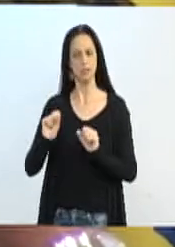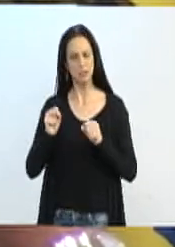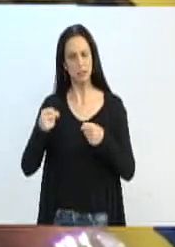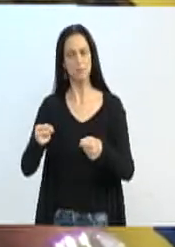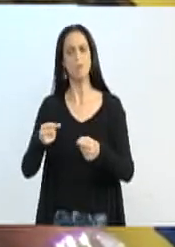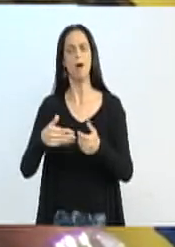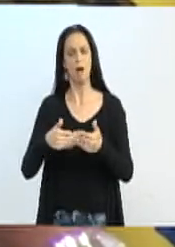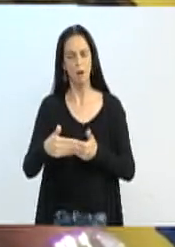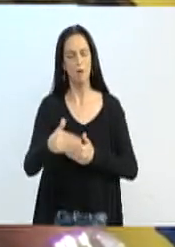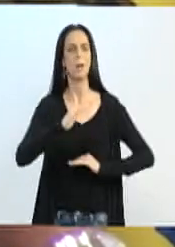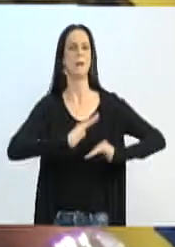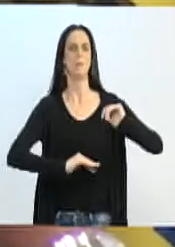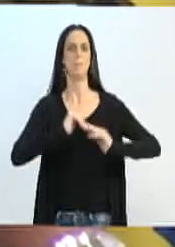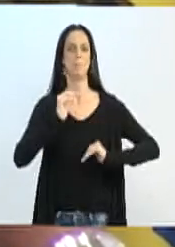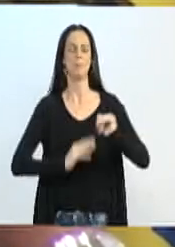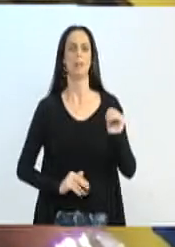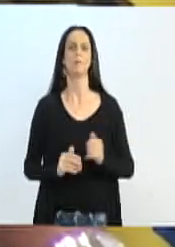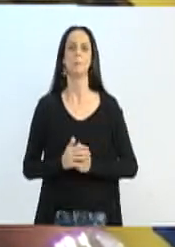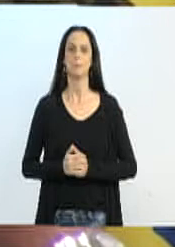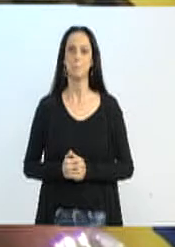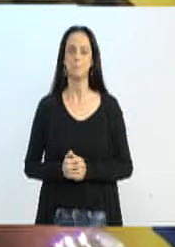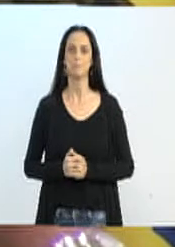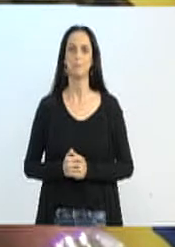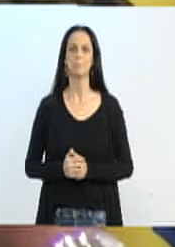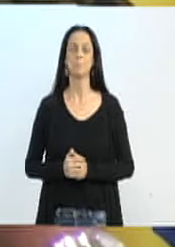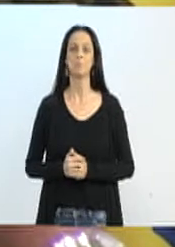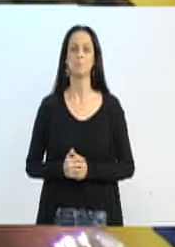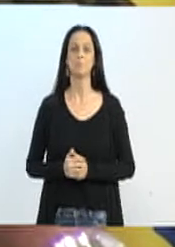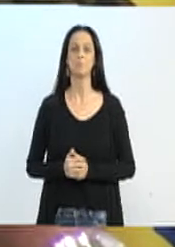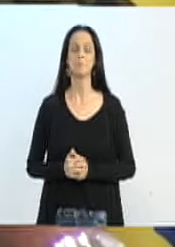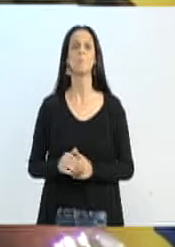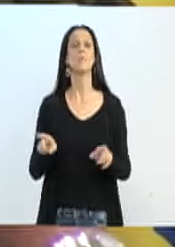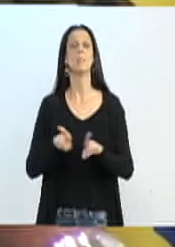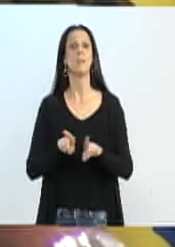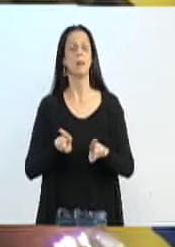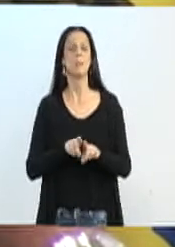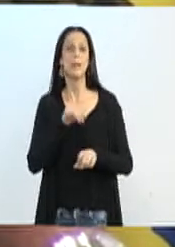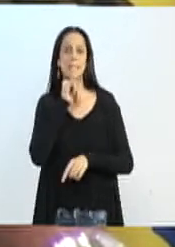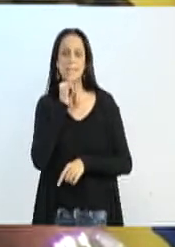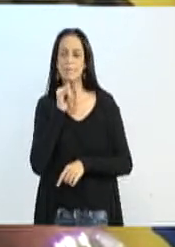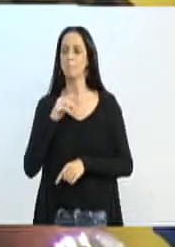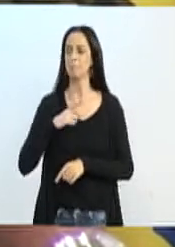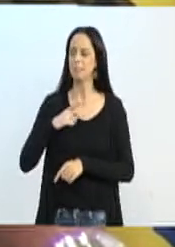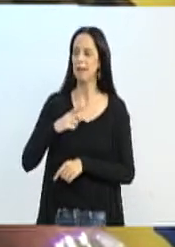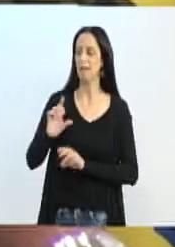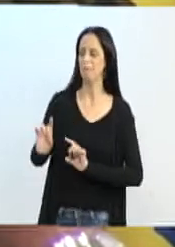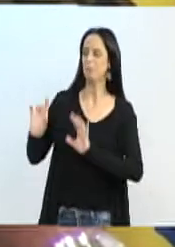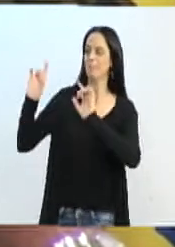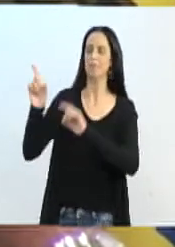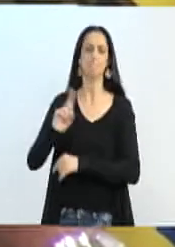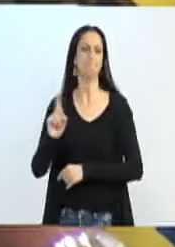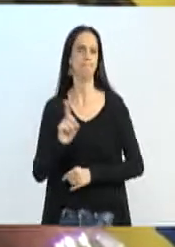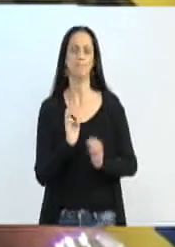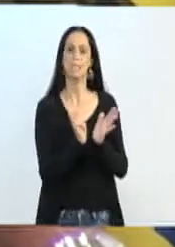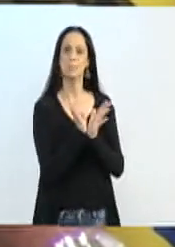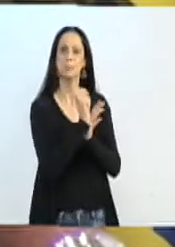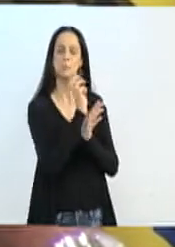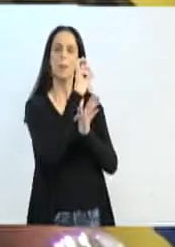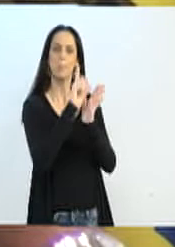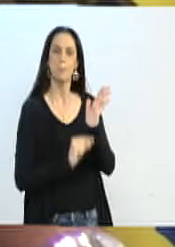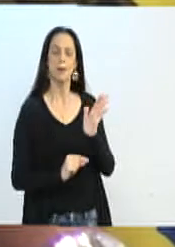público menos estado e mais indivíduo intolerância com privilégios desburocratização